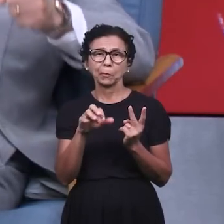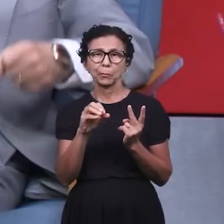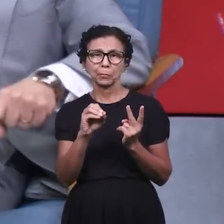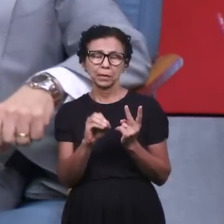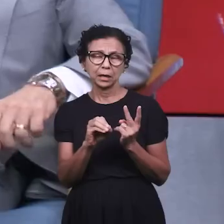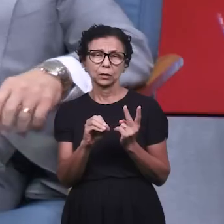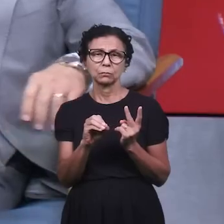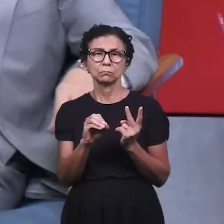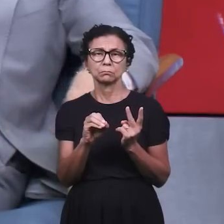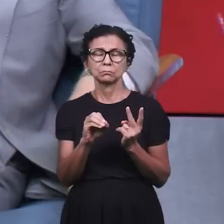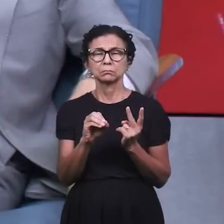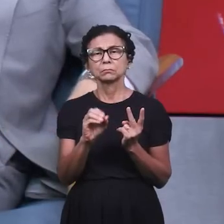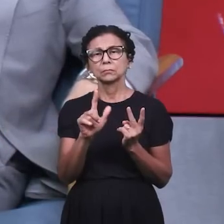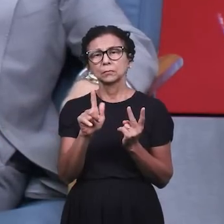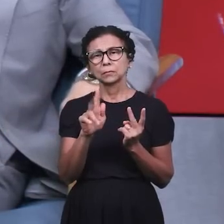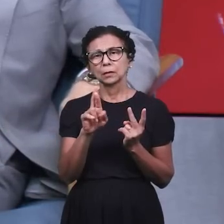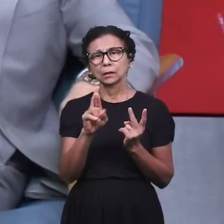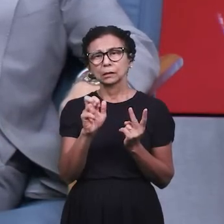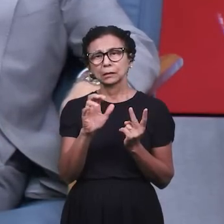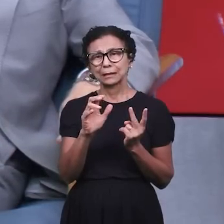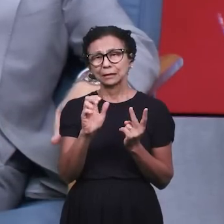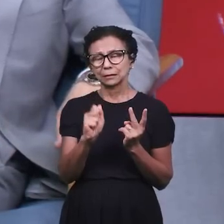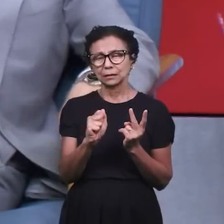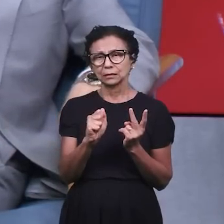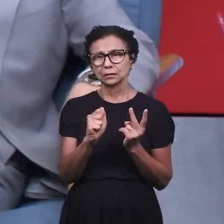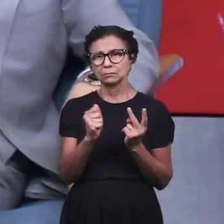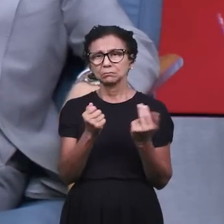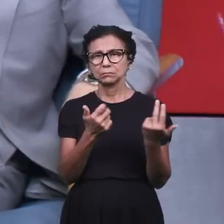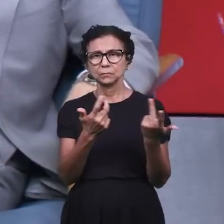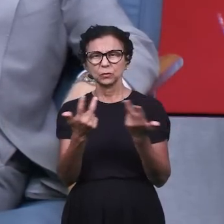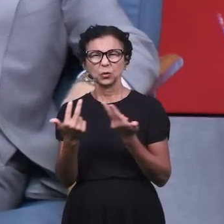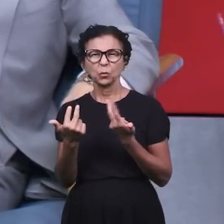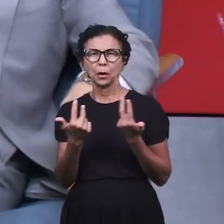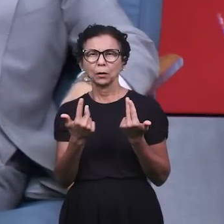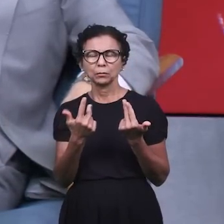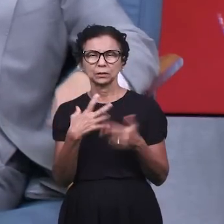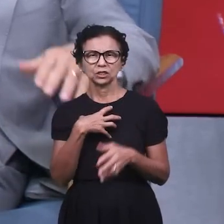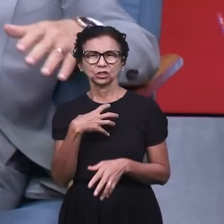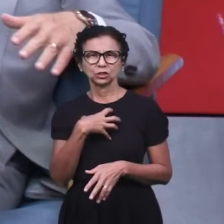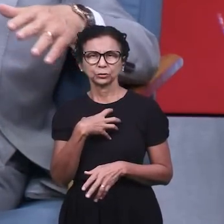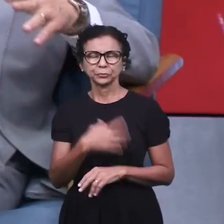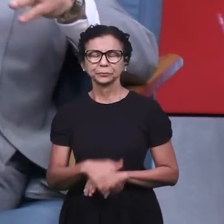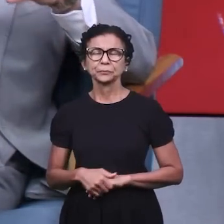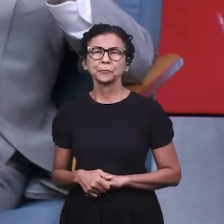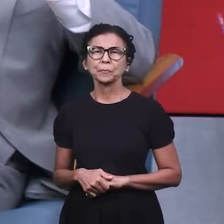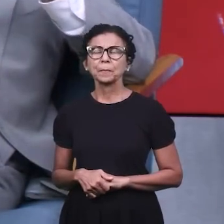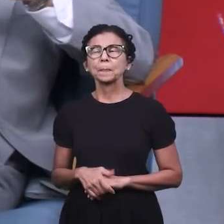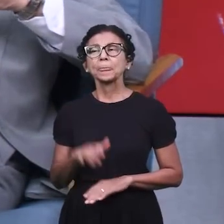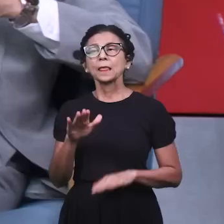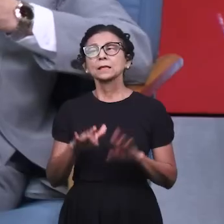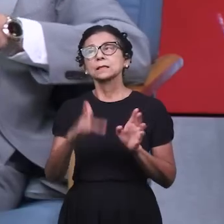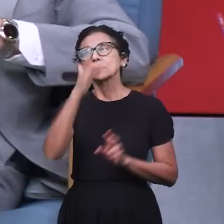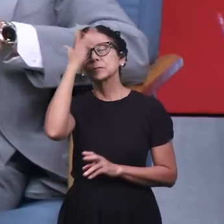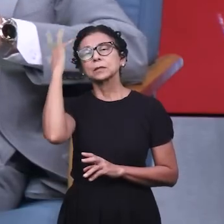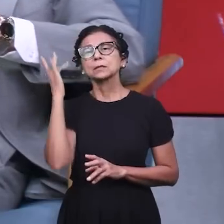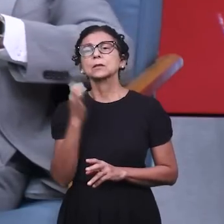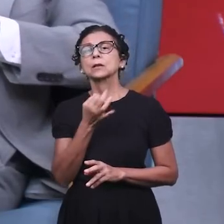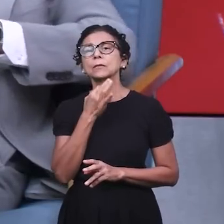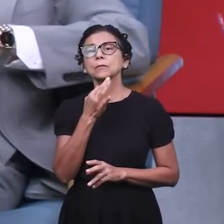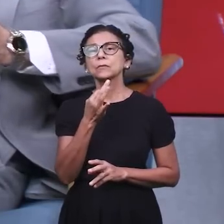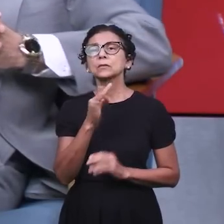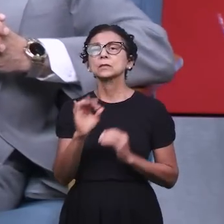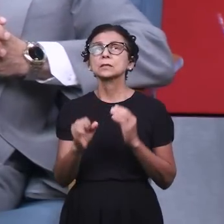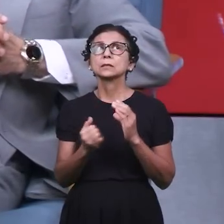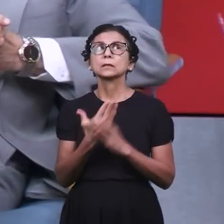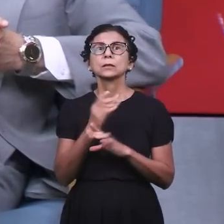Repetindo aquilo que nós falamos no programa anterior, nos programas anteriores, as pessoas às vezes dizem, mas vocês